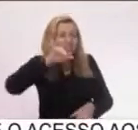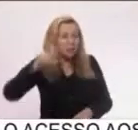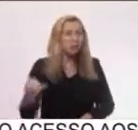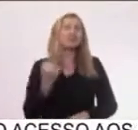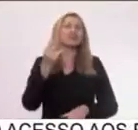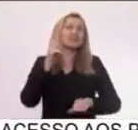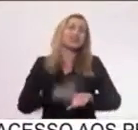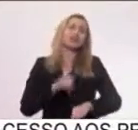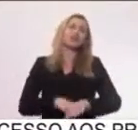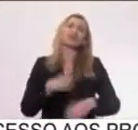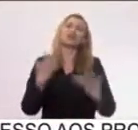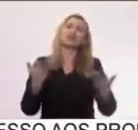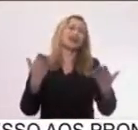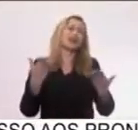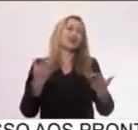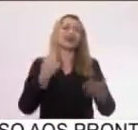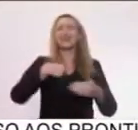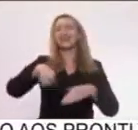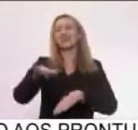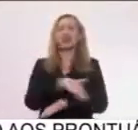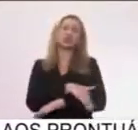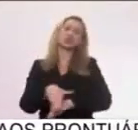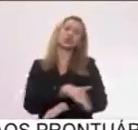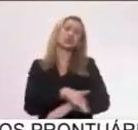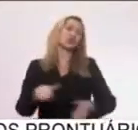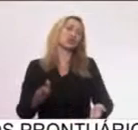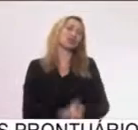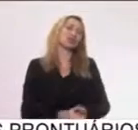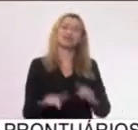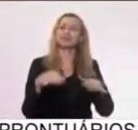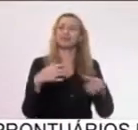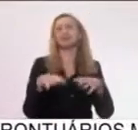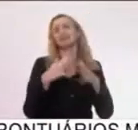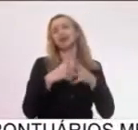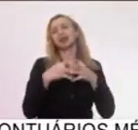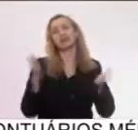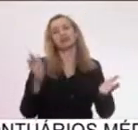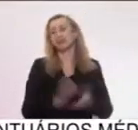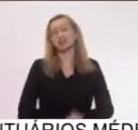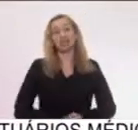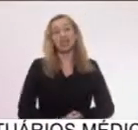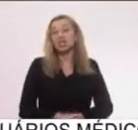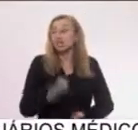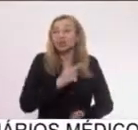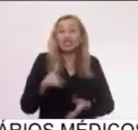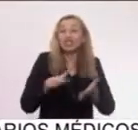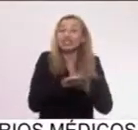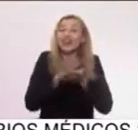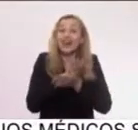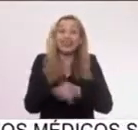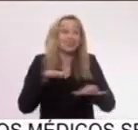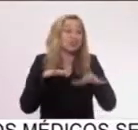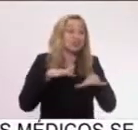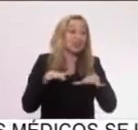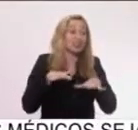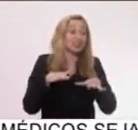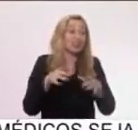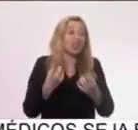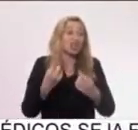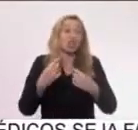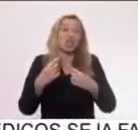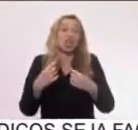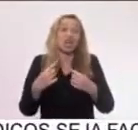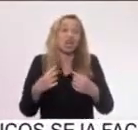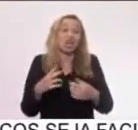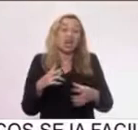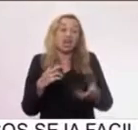aproveitaram esse momento para levar às ruas tamanha desordem. Não havia ali nenhuma manifestação em prol da categoria